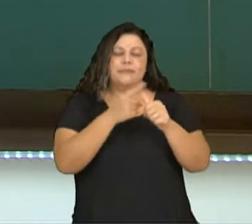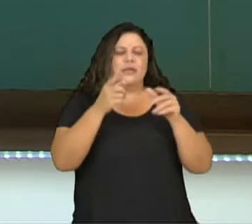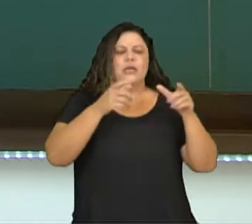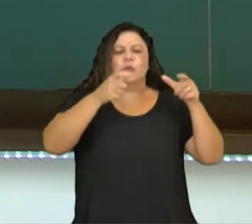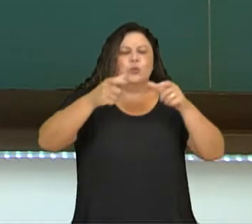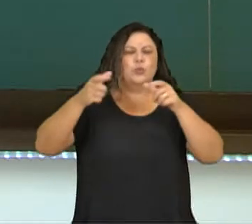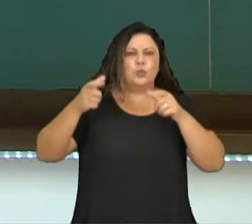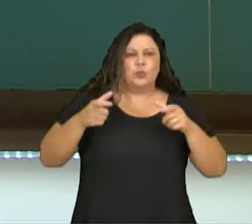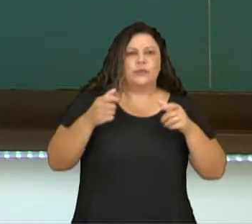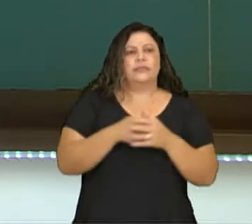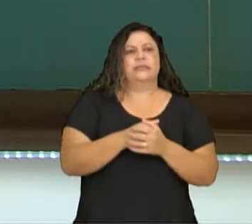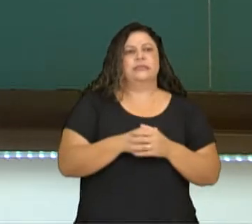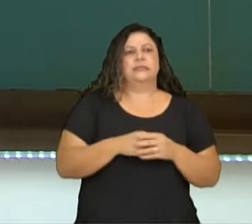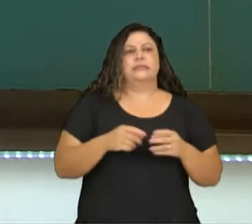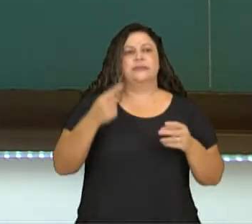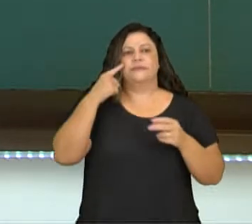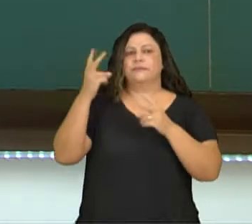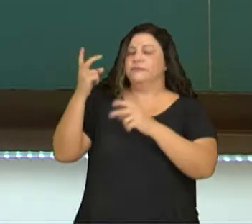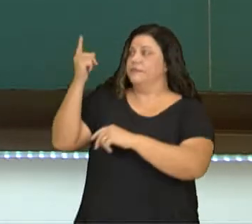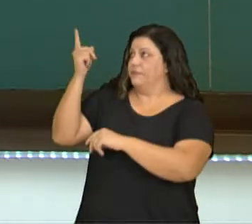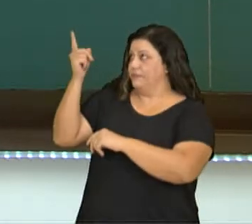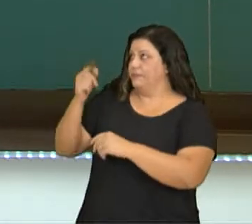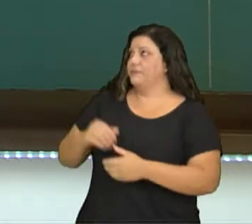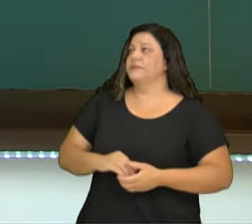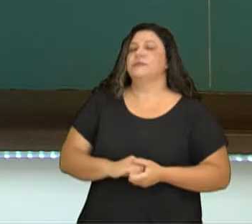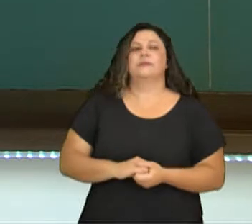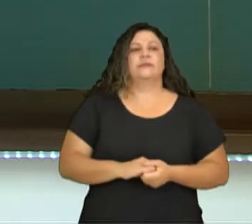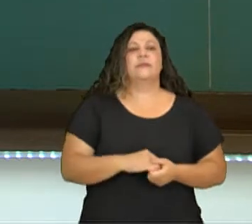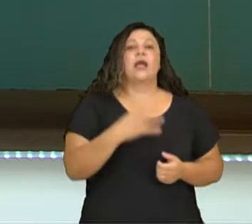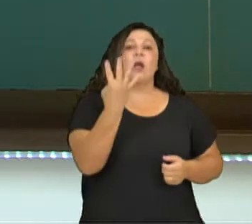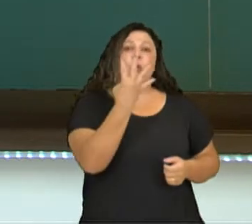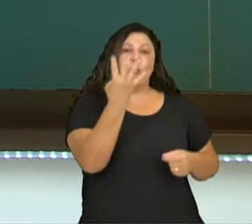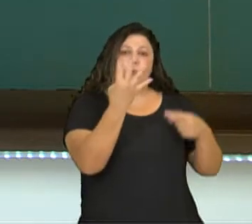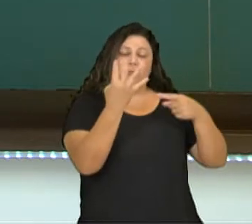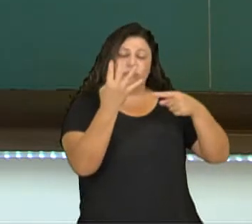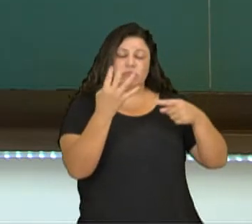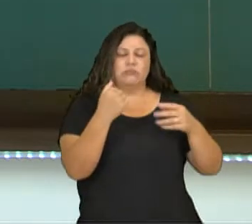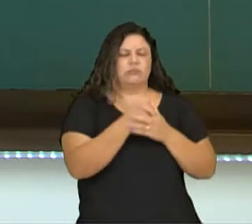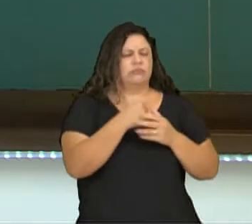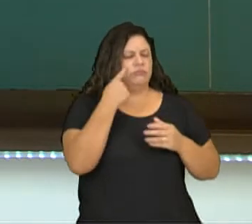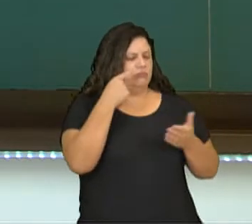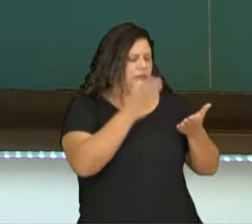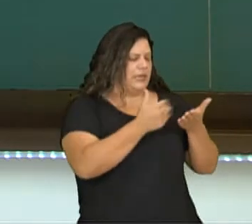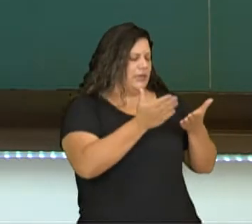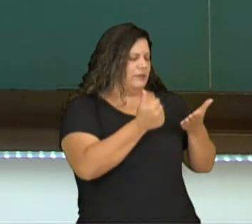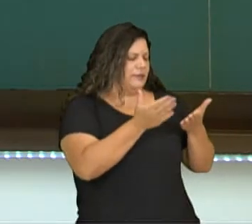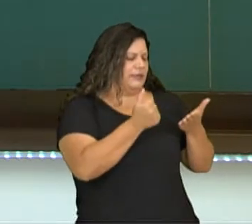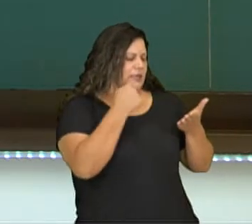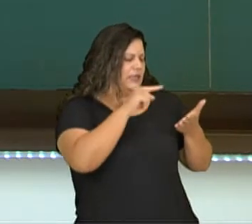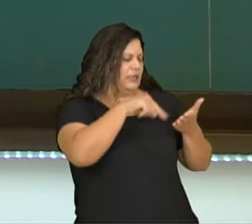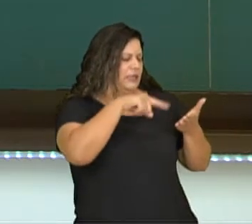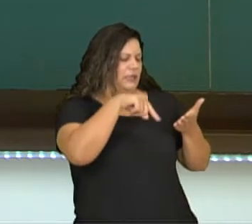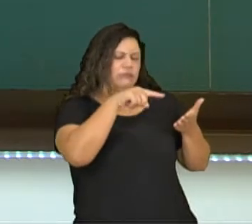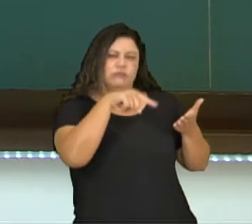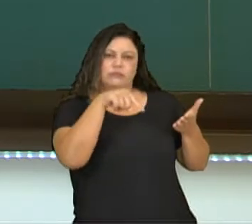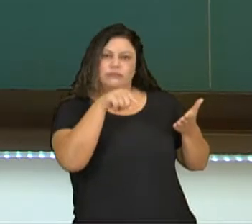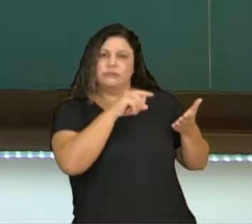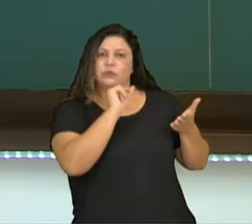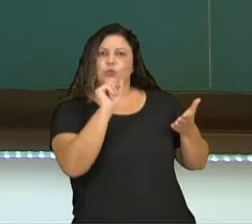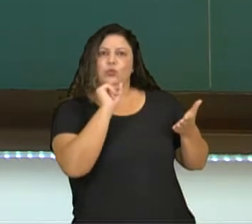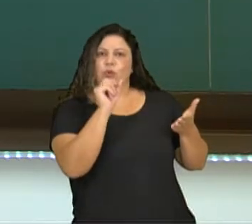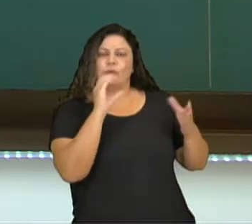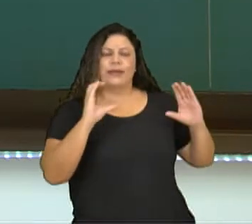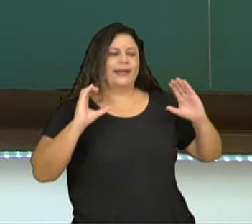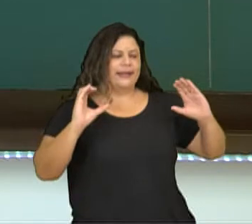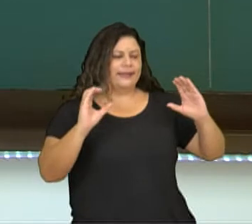quadrante desse ângulo. Tá aqui, ó, ele pertence ao quarto quadrante, aí você vai lá nas suas anotações e olha qual é a expressão